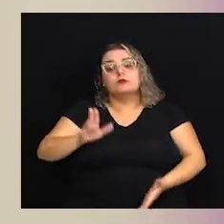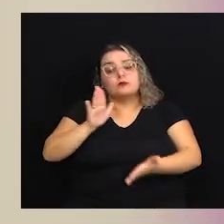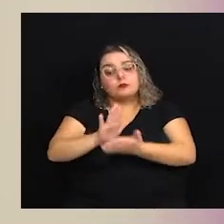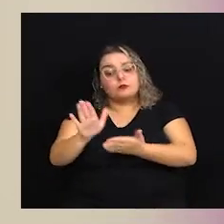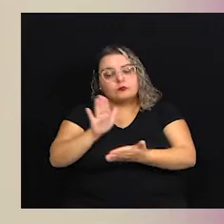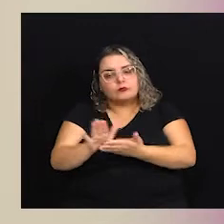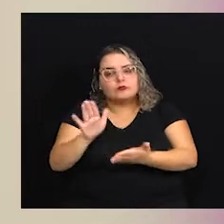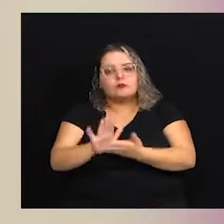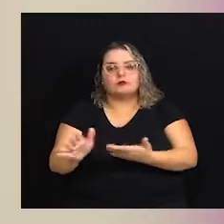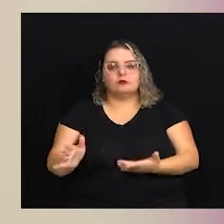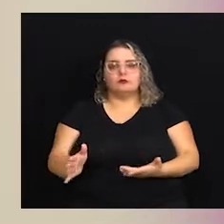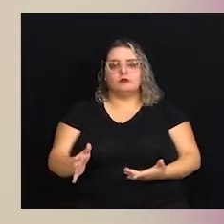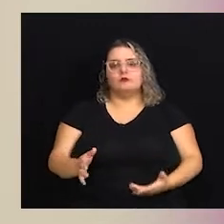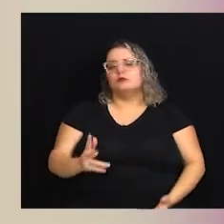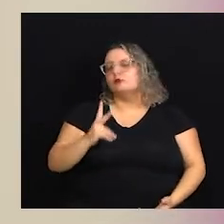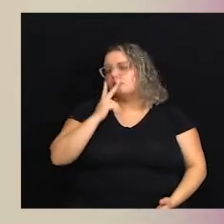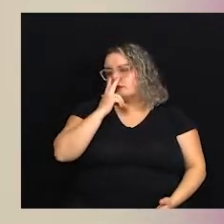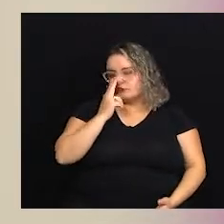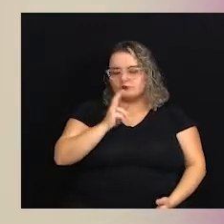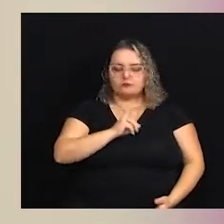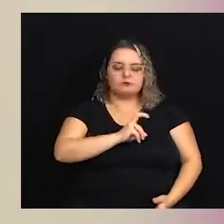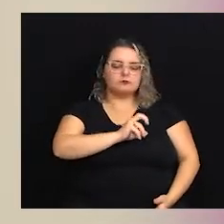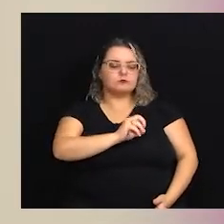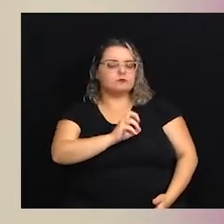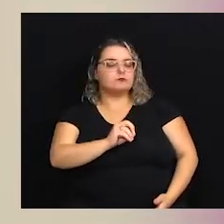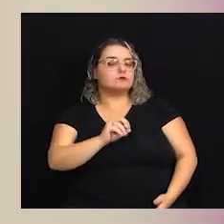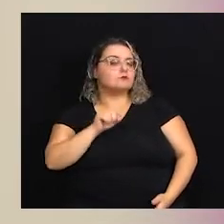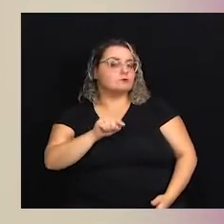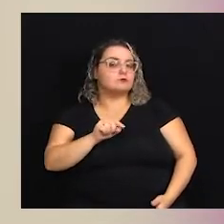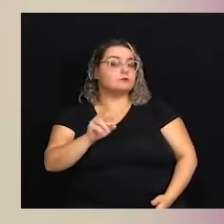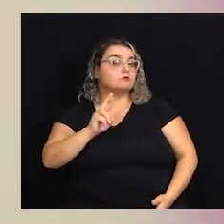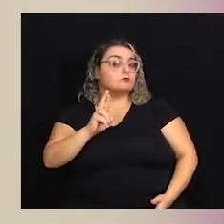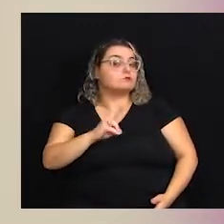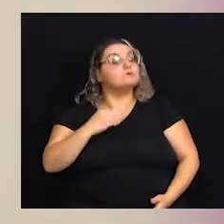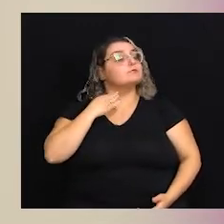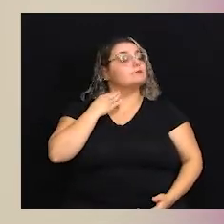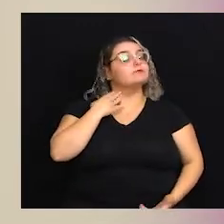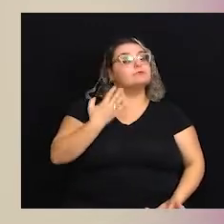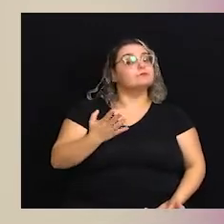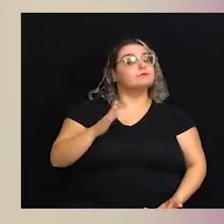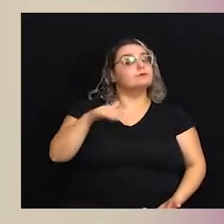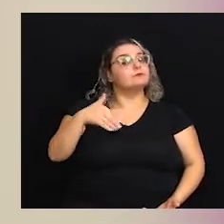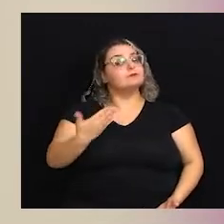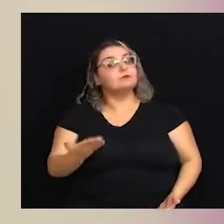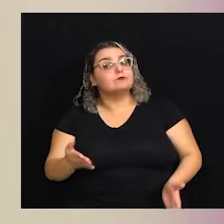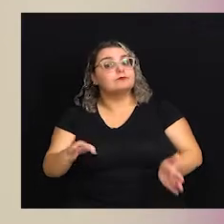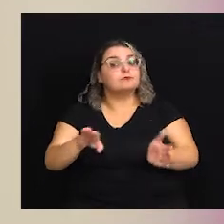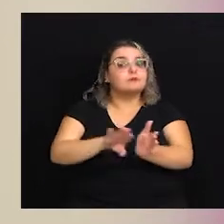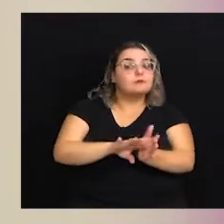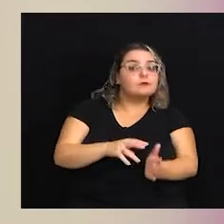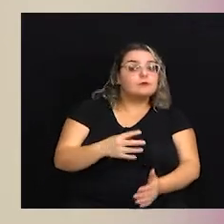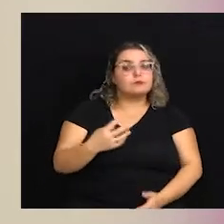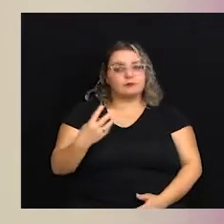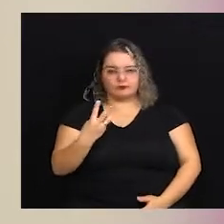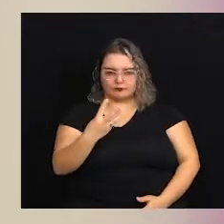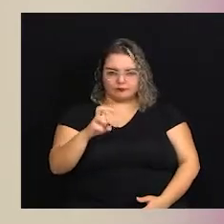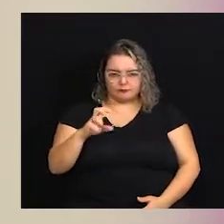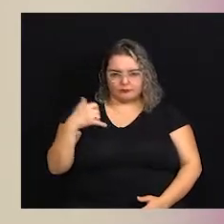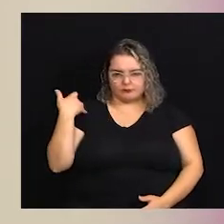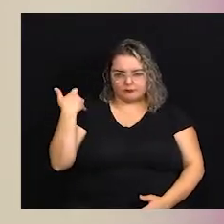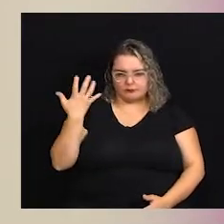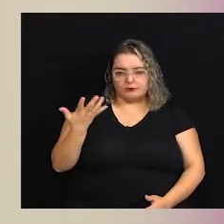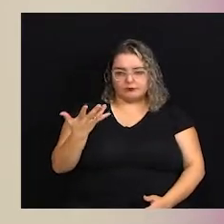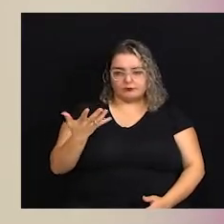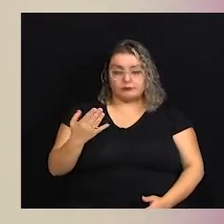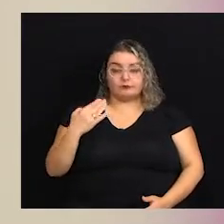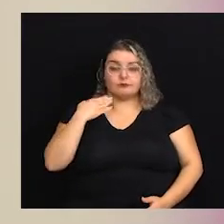fosse uma conta verdinha, 500 mil células nos nossos ovários. Quando chega a 35 a 40 anos, eu digo que a nossa